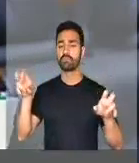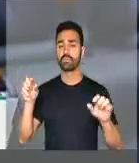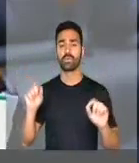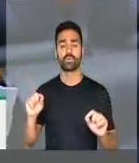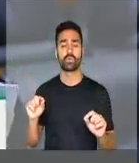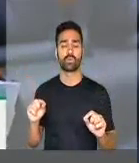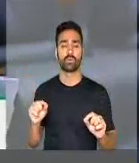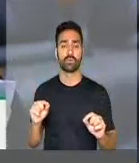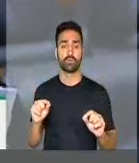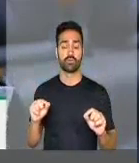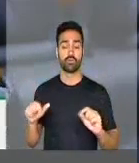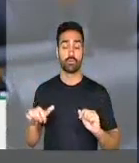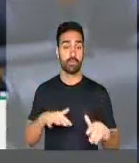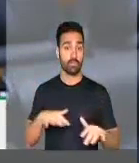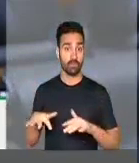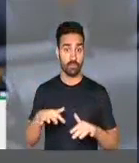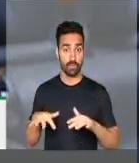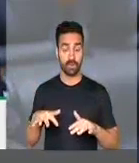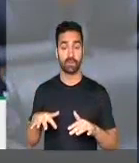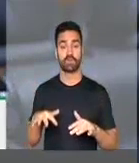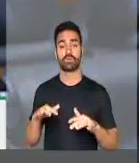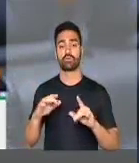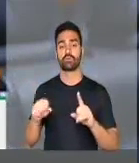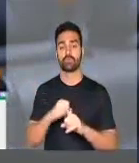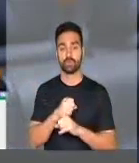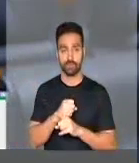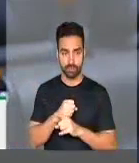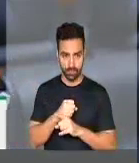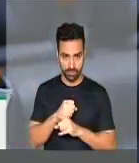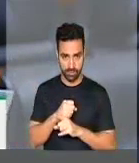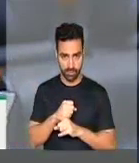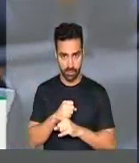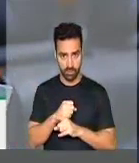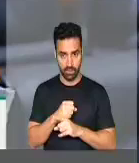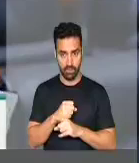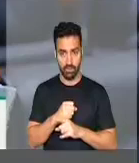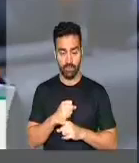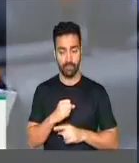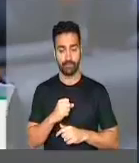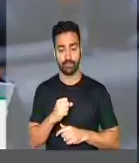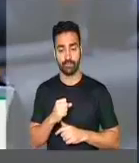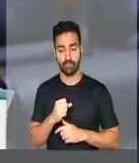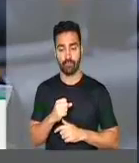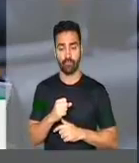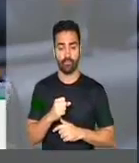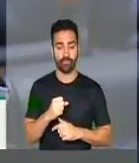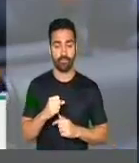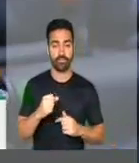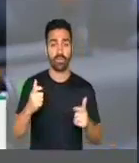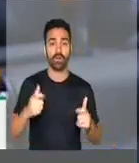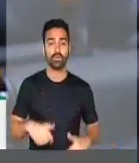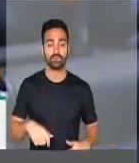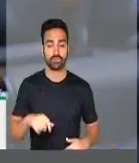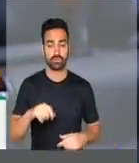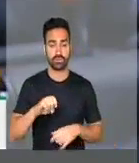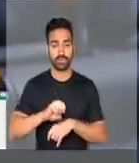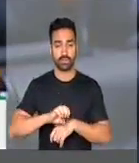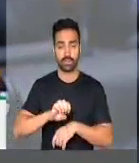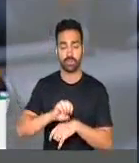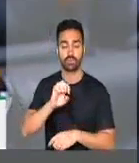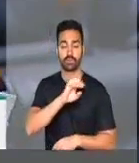referente ao movimento social que está sendo realizado no sul do estado do